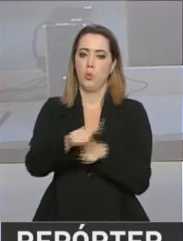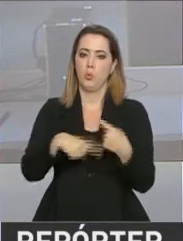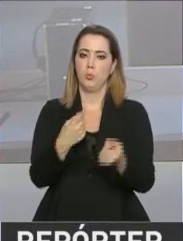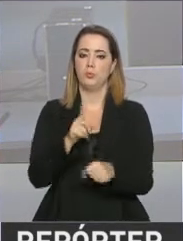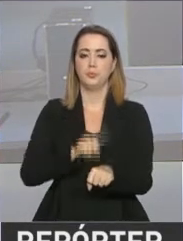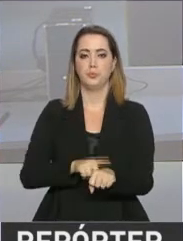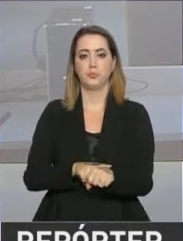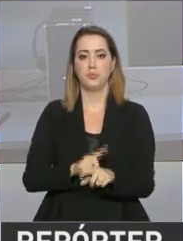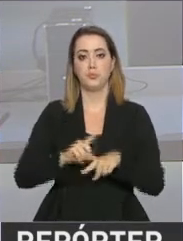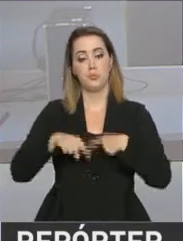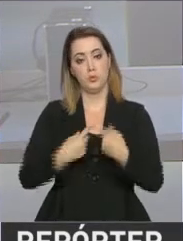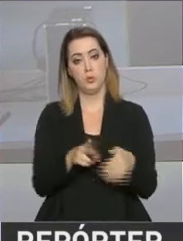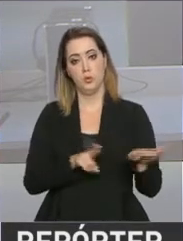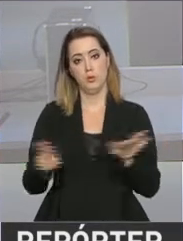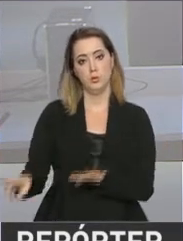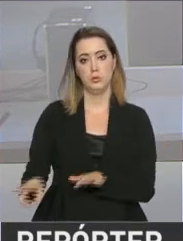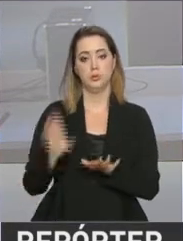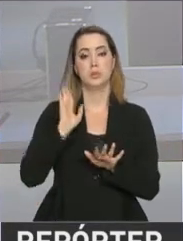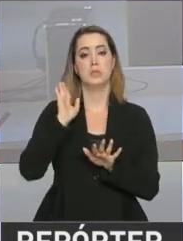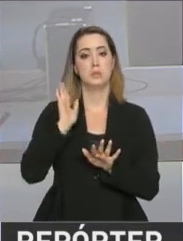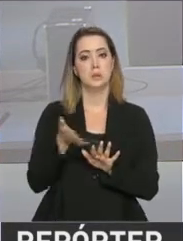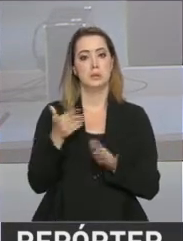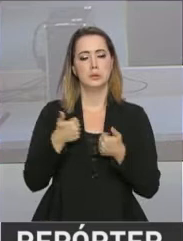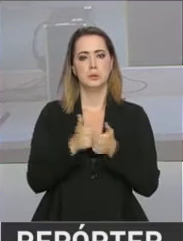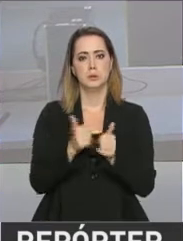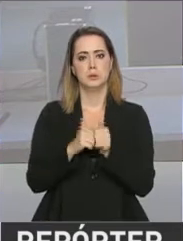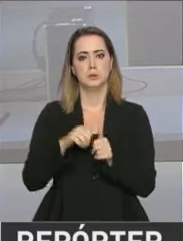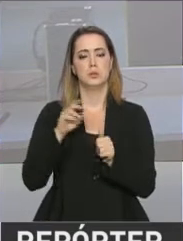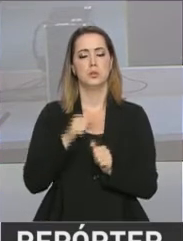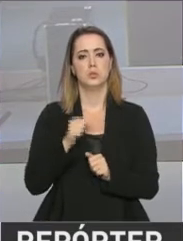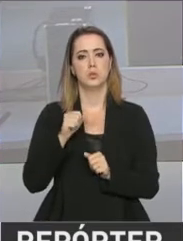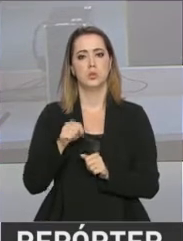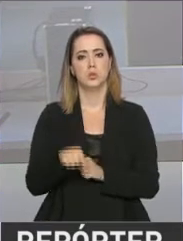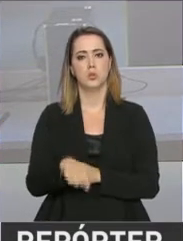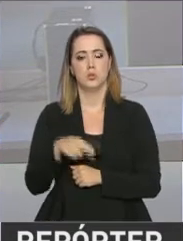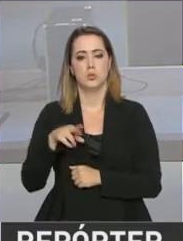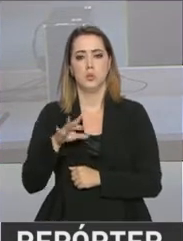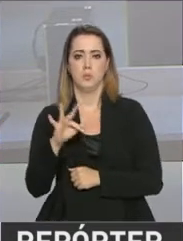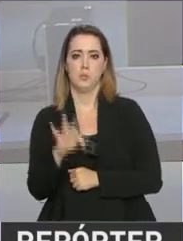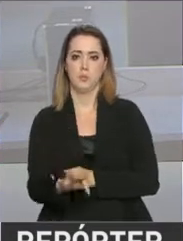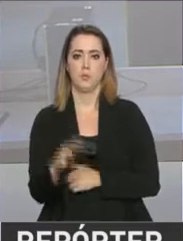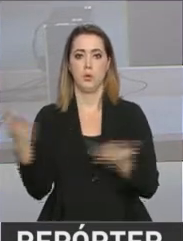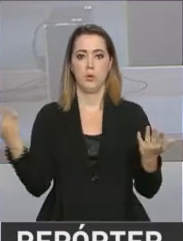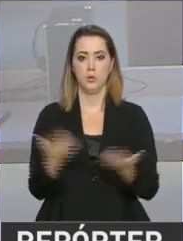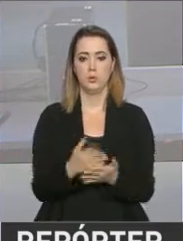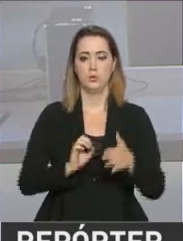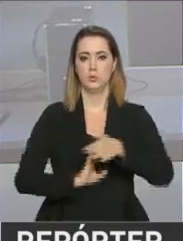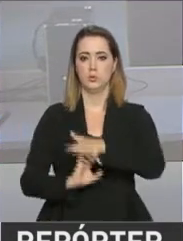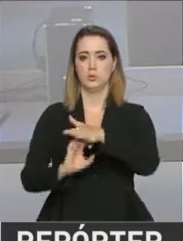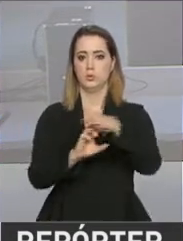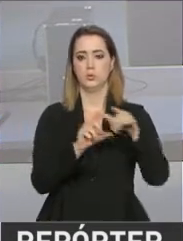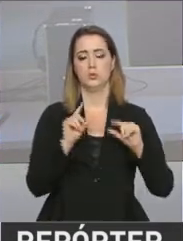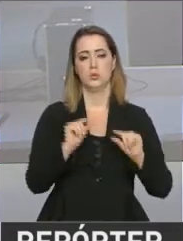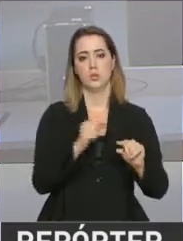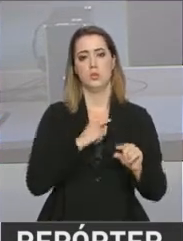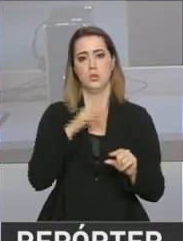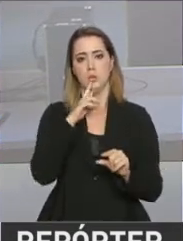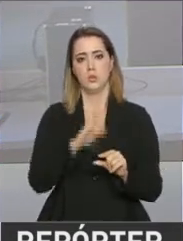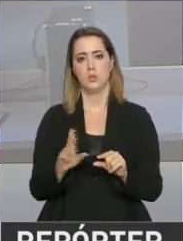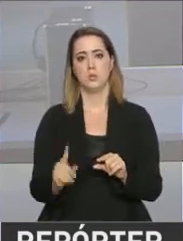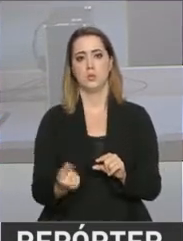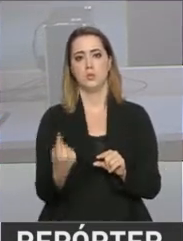próxima semana, os operadores logísticos já poderão se habilitar na Receita Federal. Hoje, as micro e pequenas empresas respondem por menos